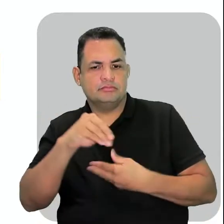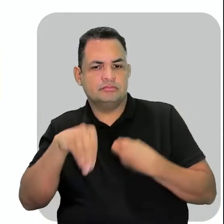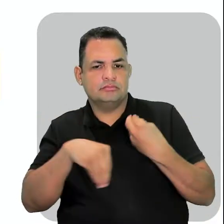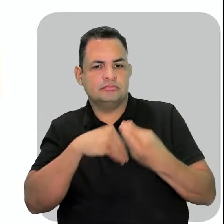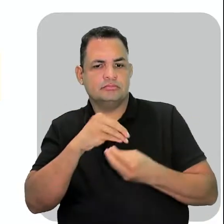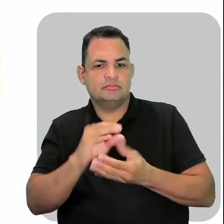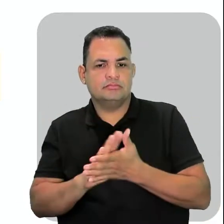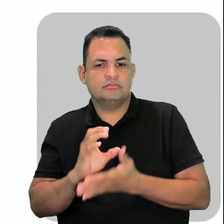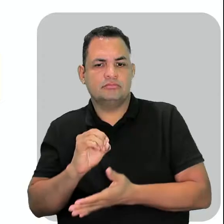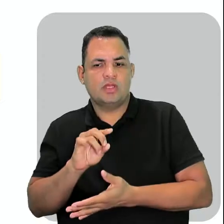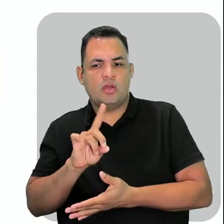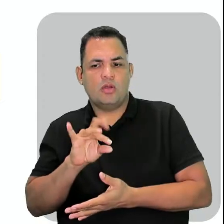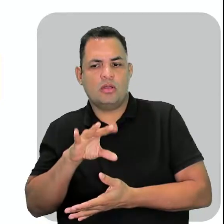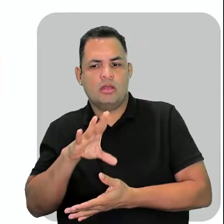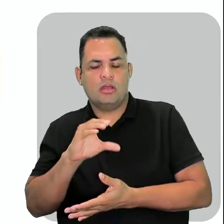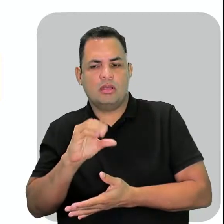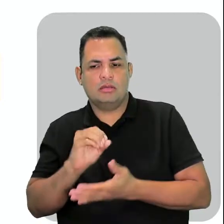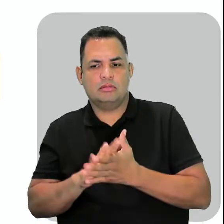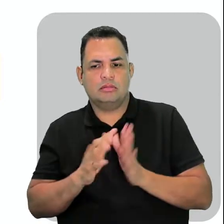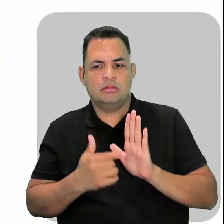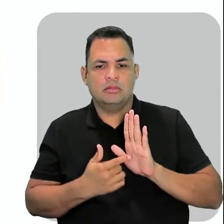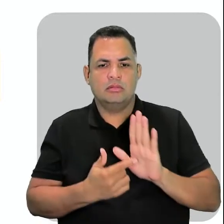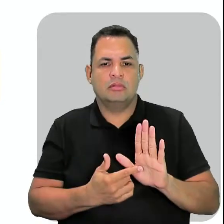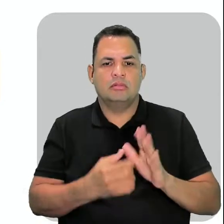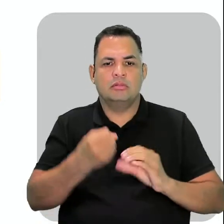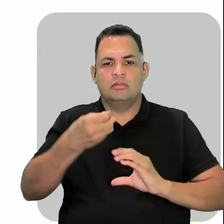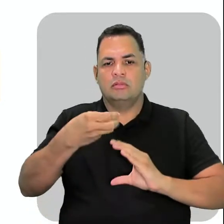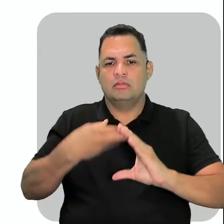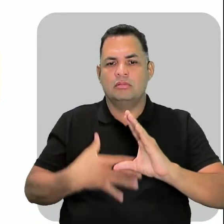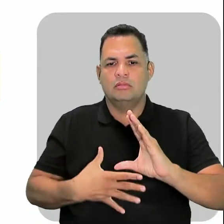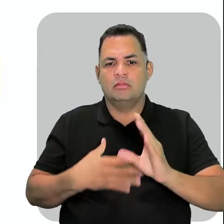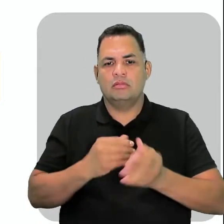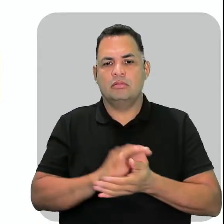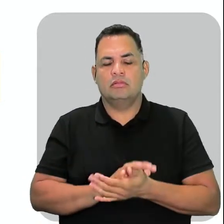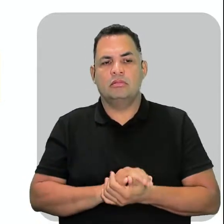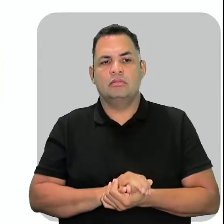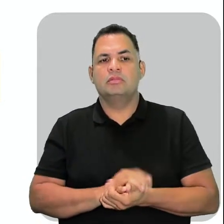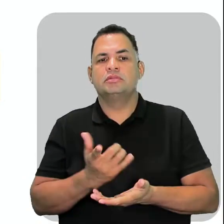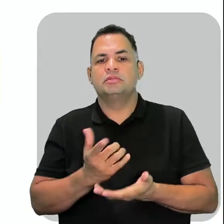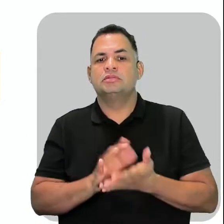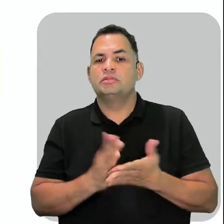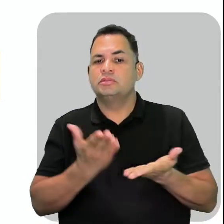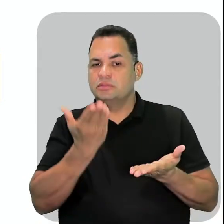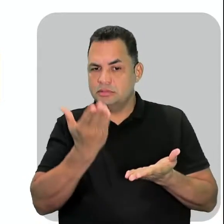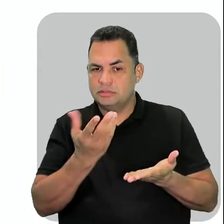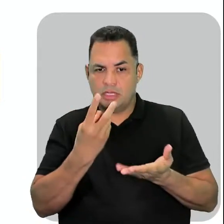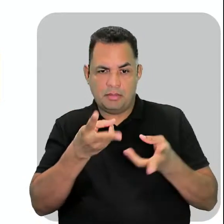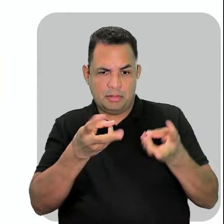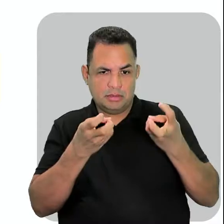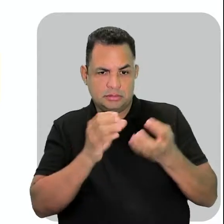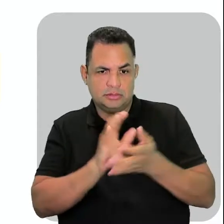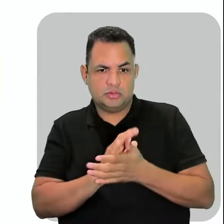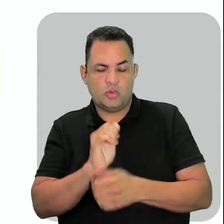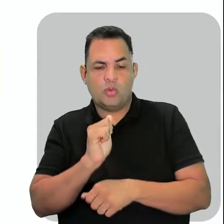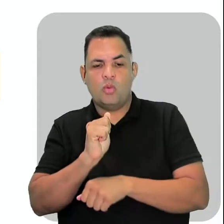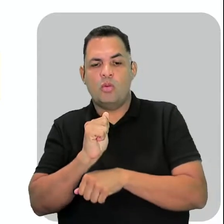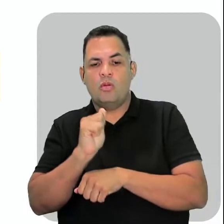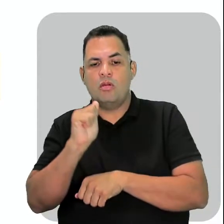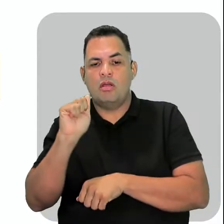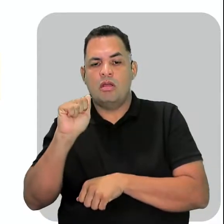composto orgânico que apresente essas características, você está diante de um